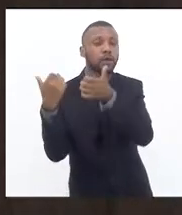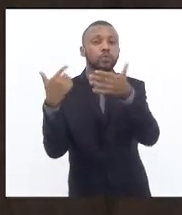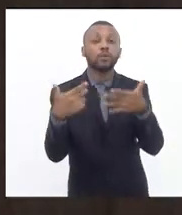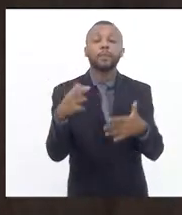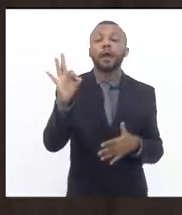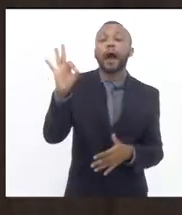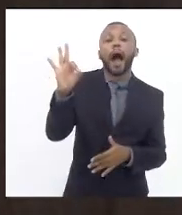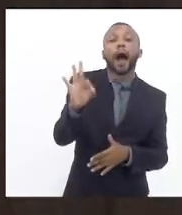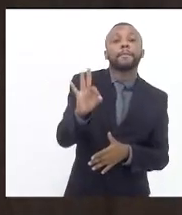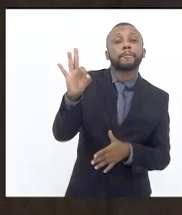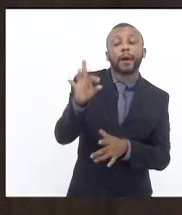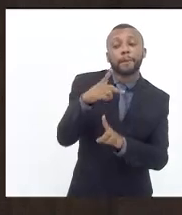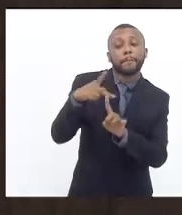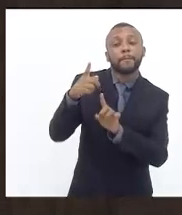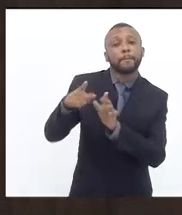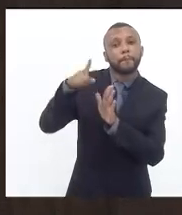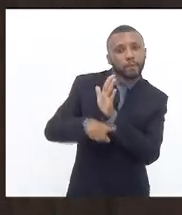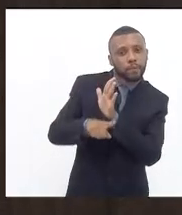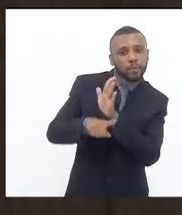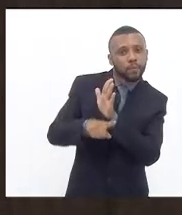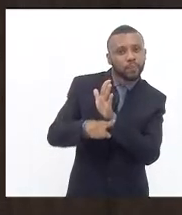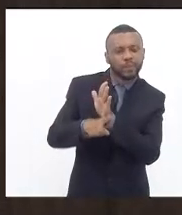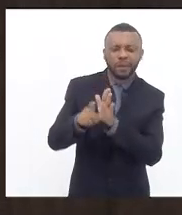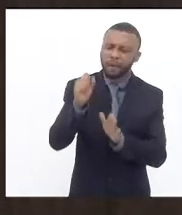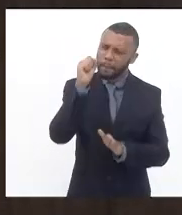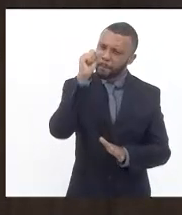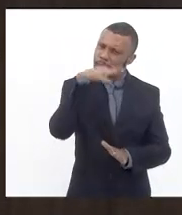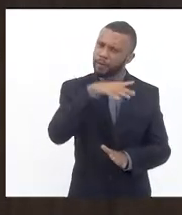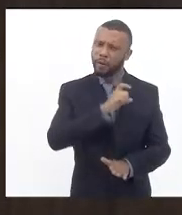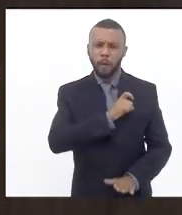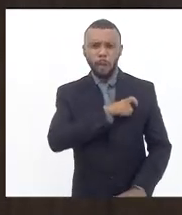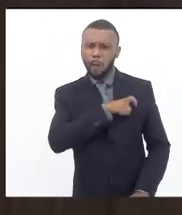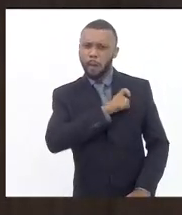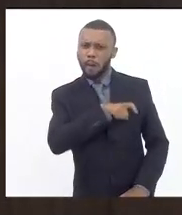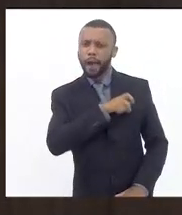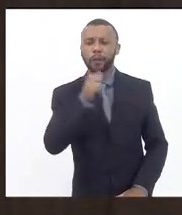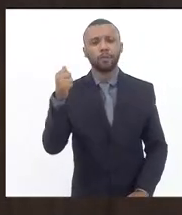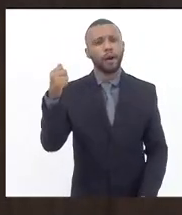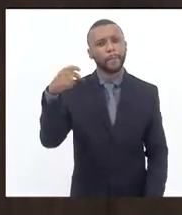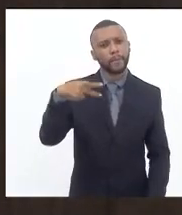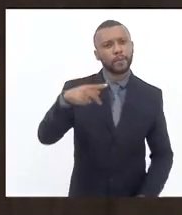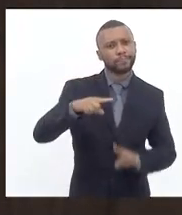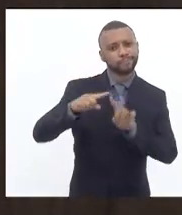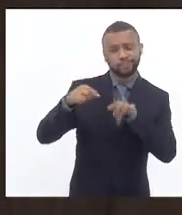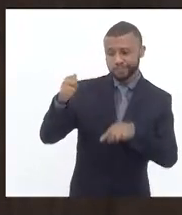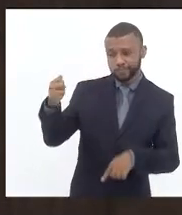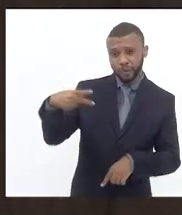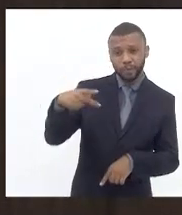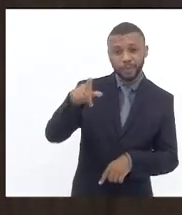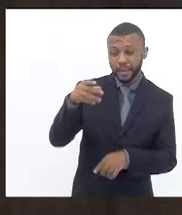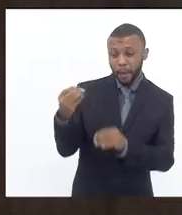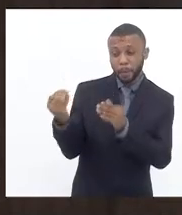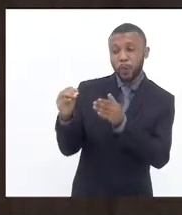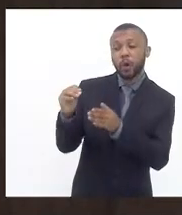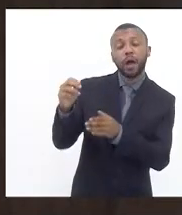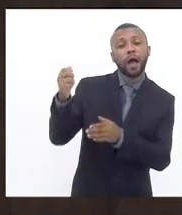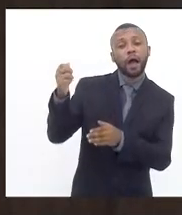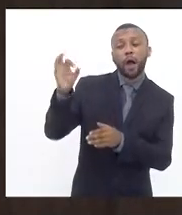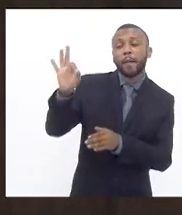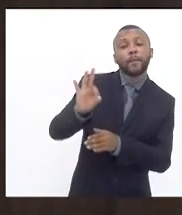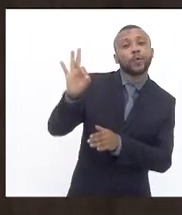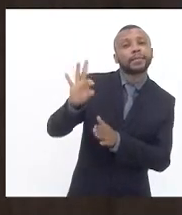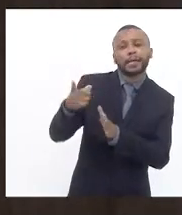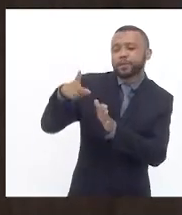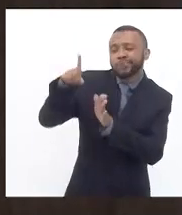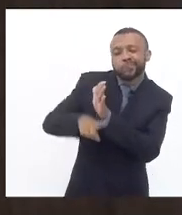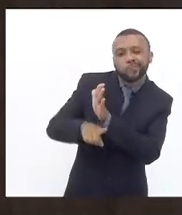alíquota previdenciária uma perversidade com os aposentados né você colocar uma alíquota para aqueles que trabalharam a